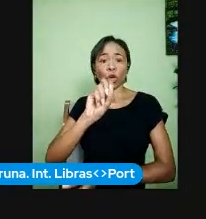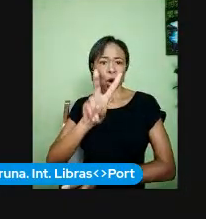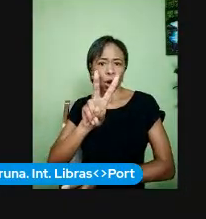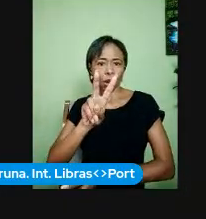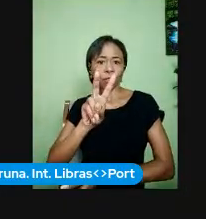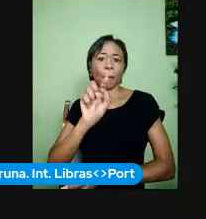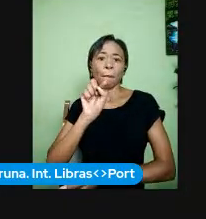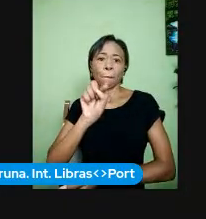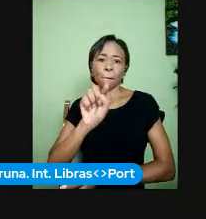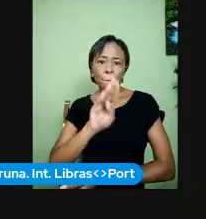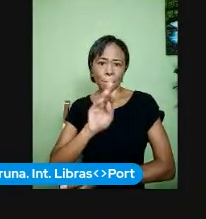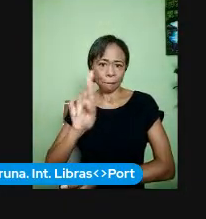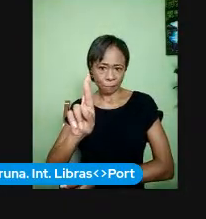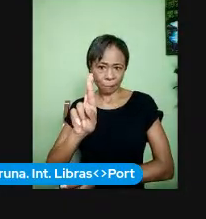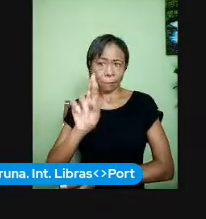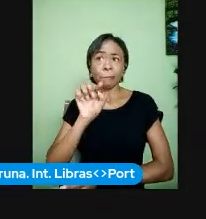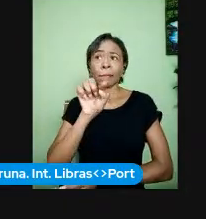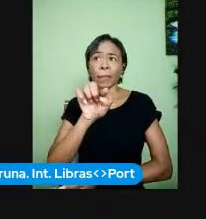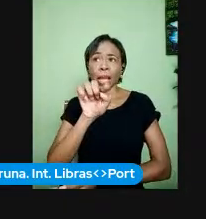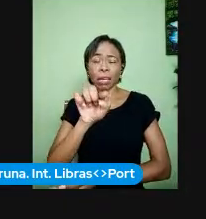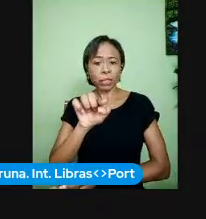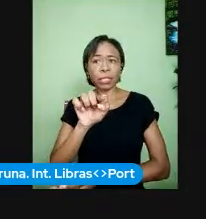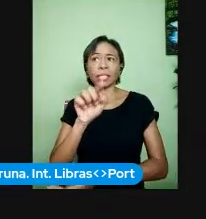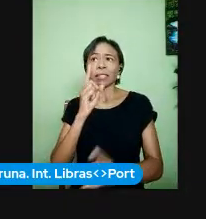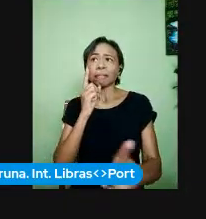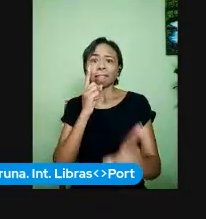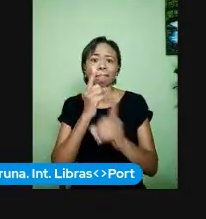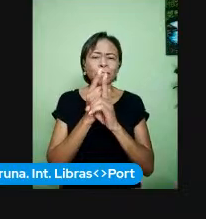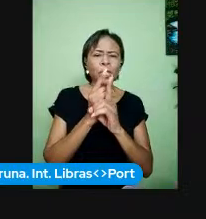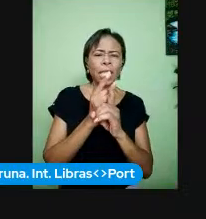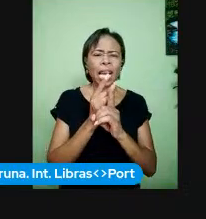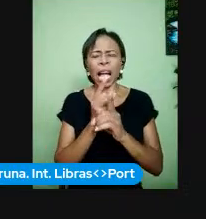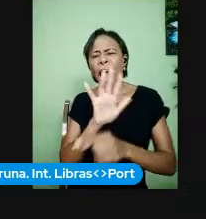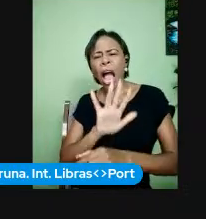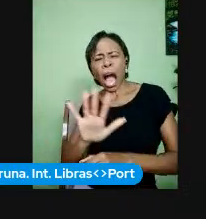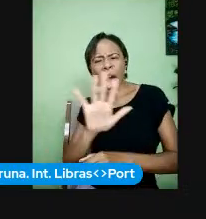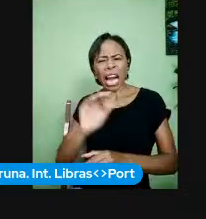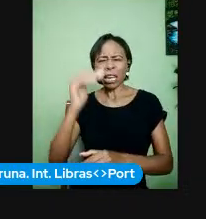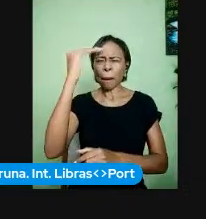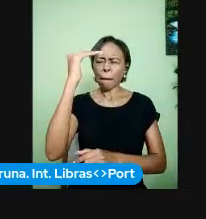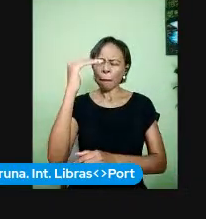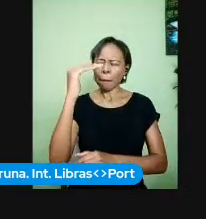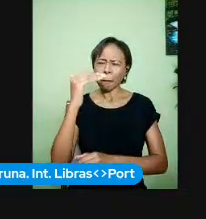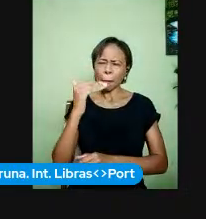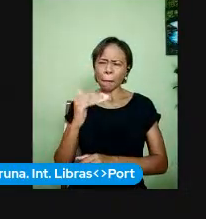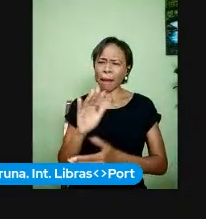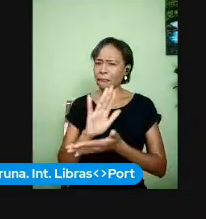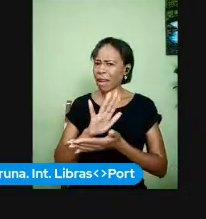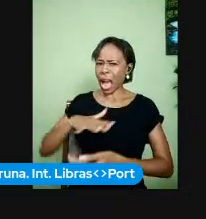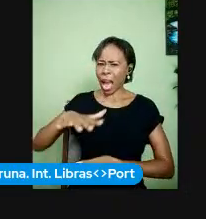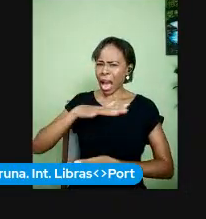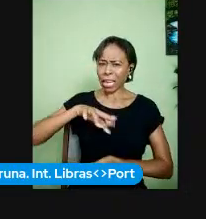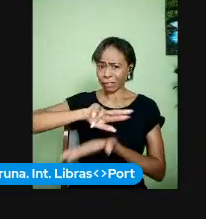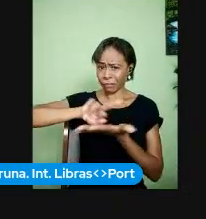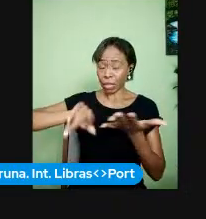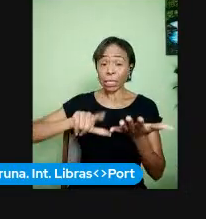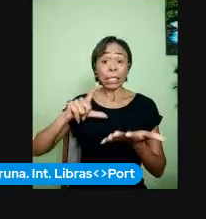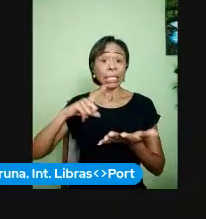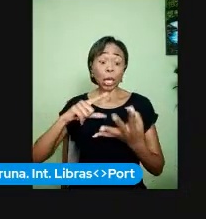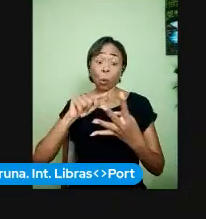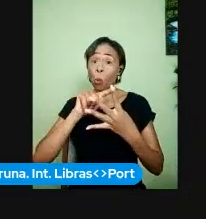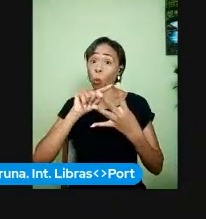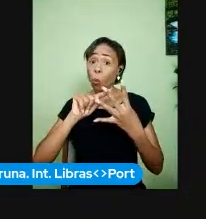e você vai identificar todas as vagas que tem. E nós temos 4 janelas dentro